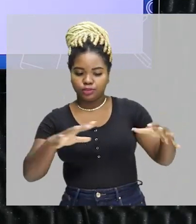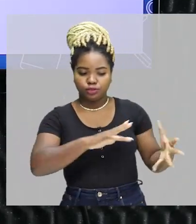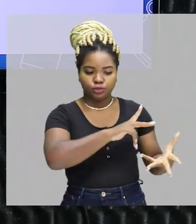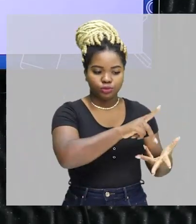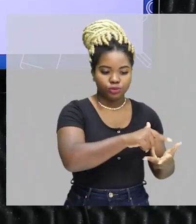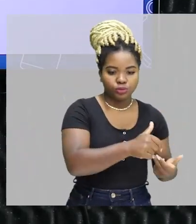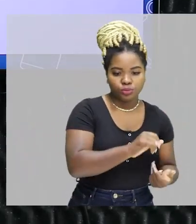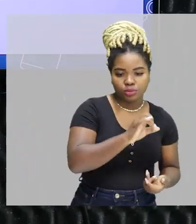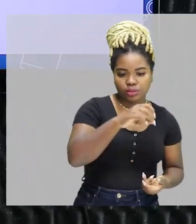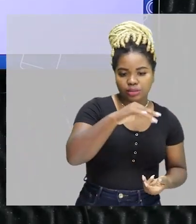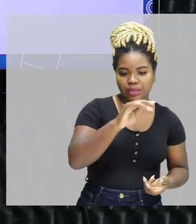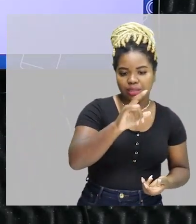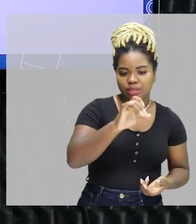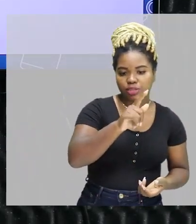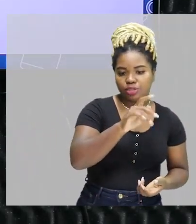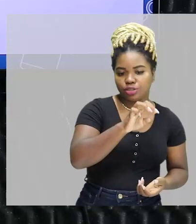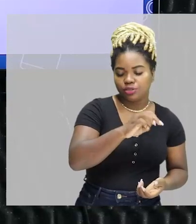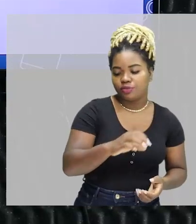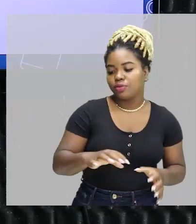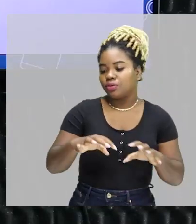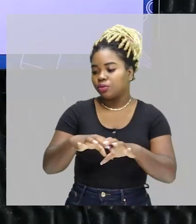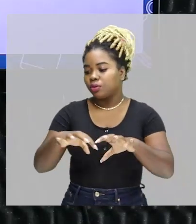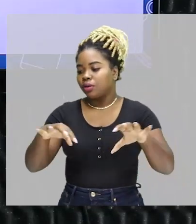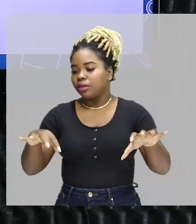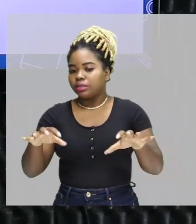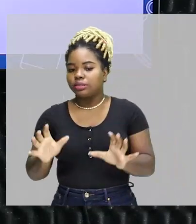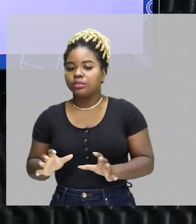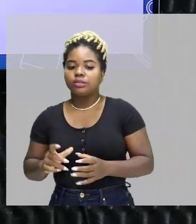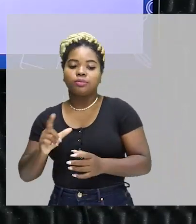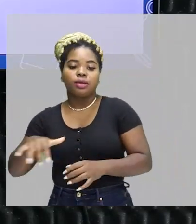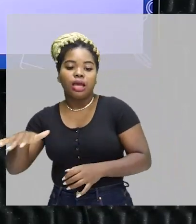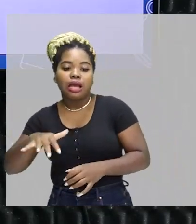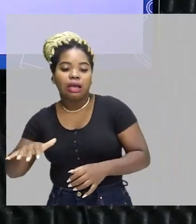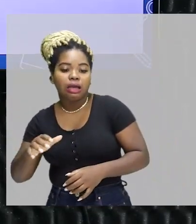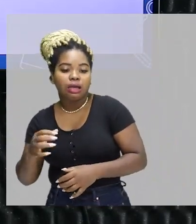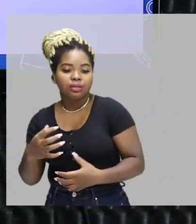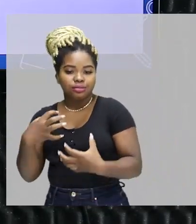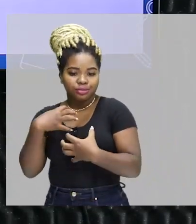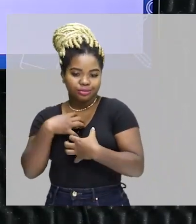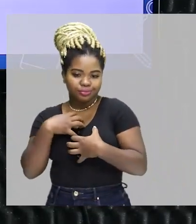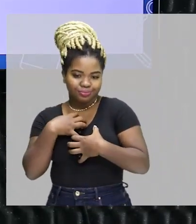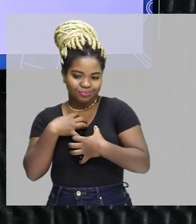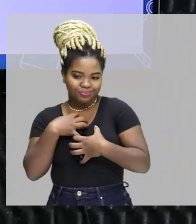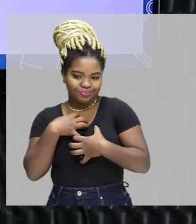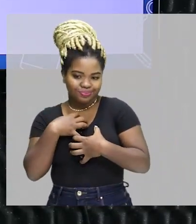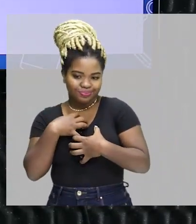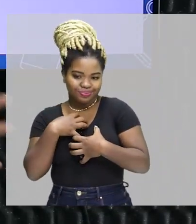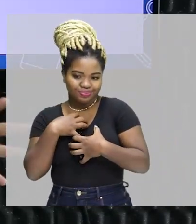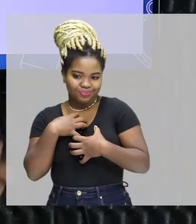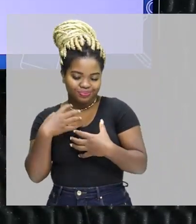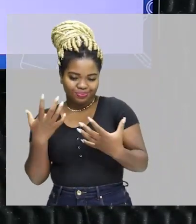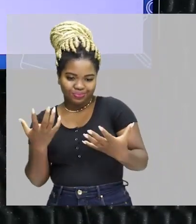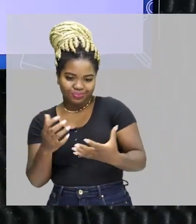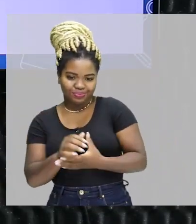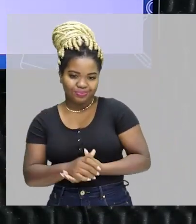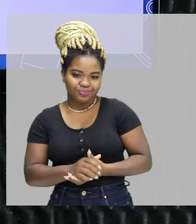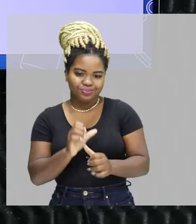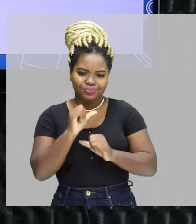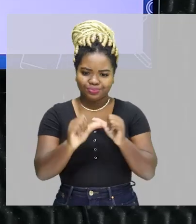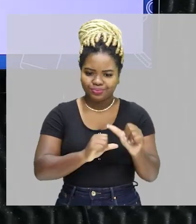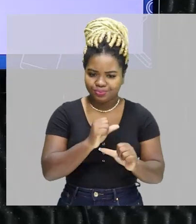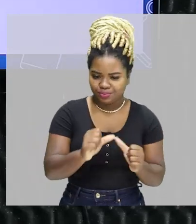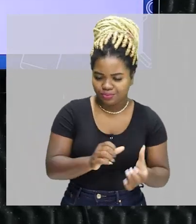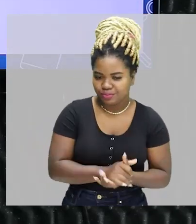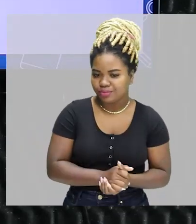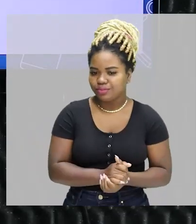está aqui, olha, o mundo sensível, o mundo das coisas efêmeras, que são passageiras, mutáveis, mudam muito,